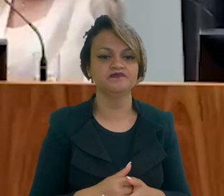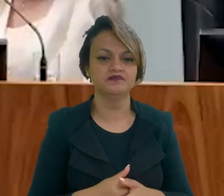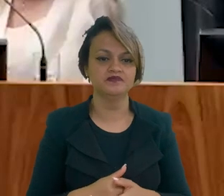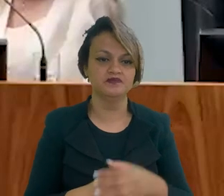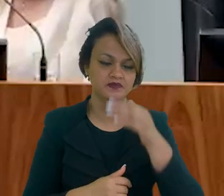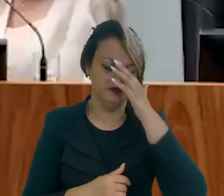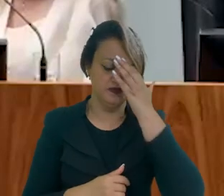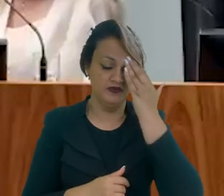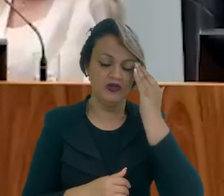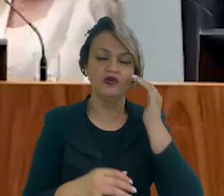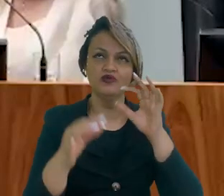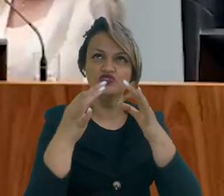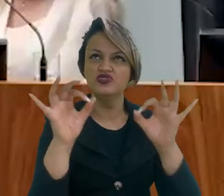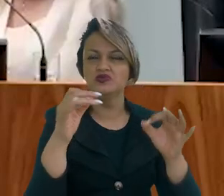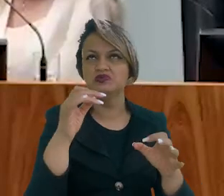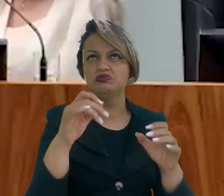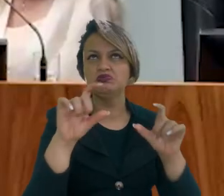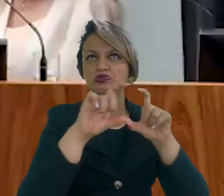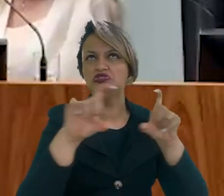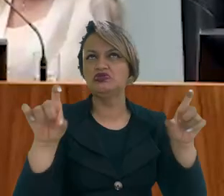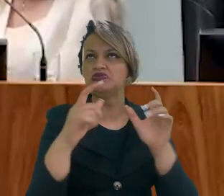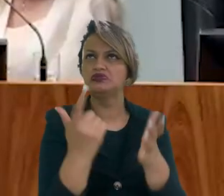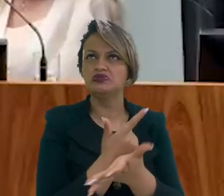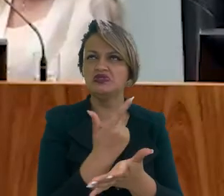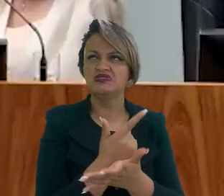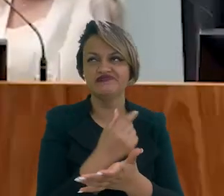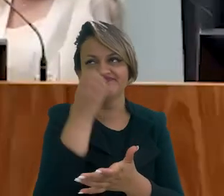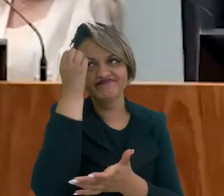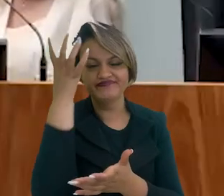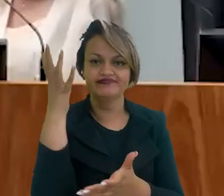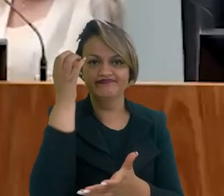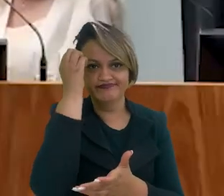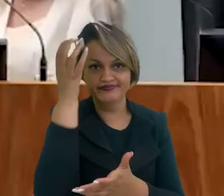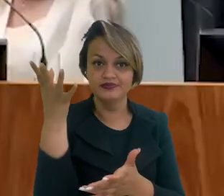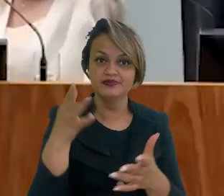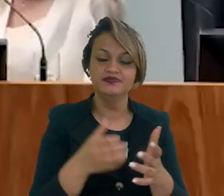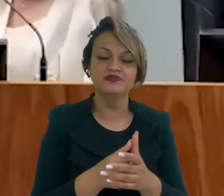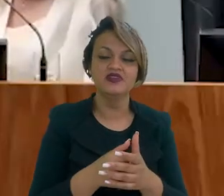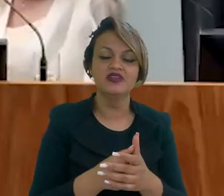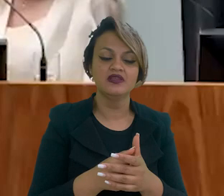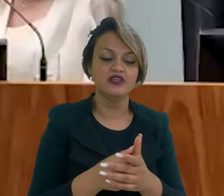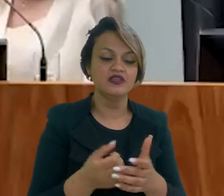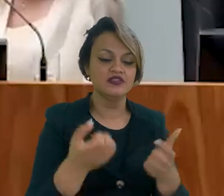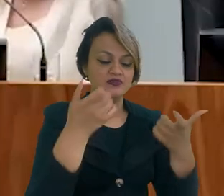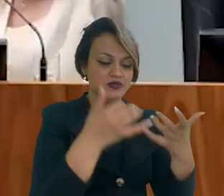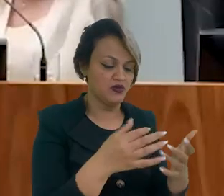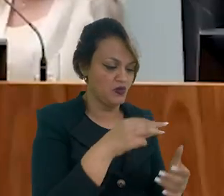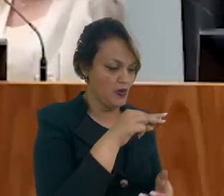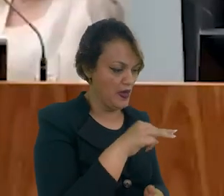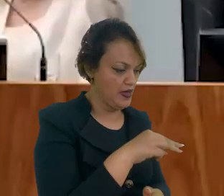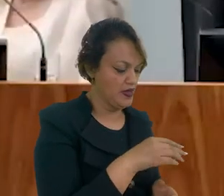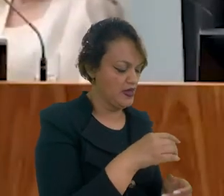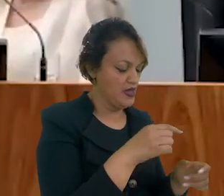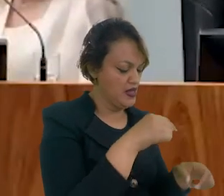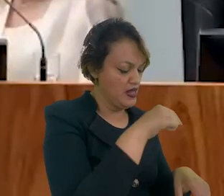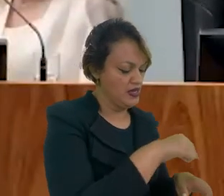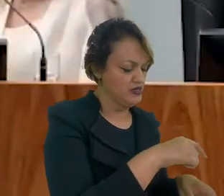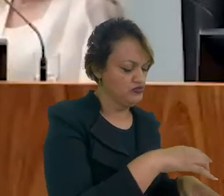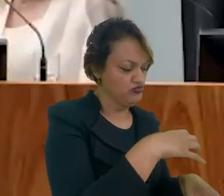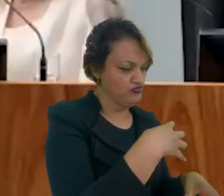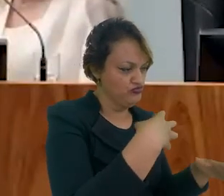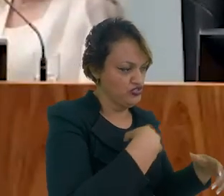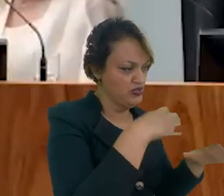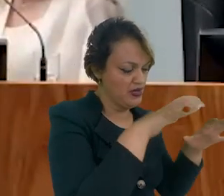vintsroup escreveu um artigo respeito se fala assim o título não tem tanta certeza né assim memória falha